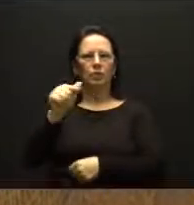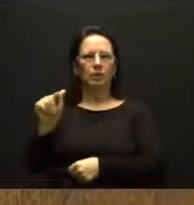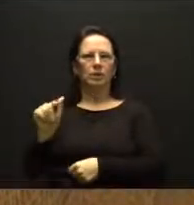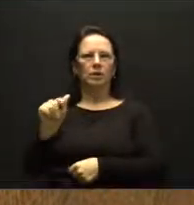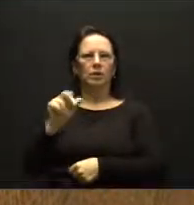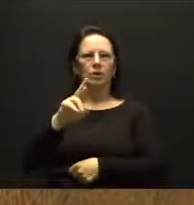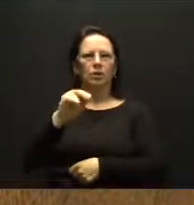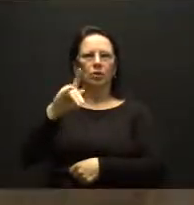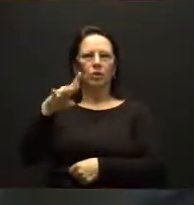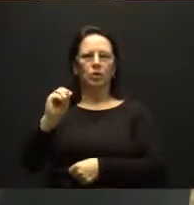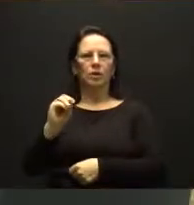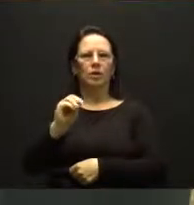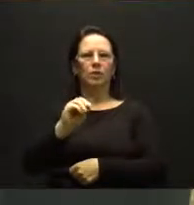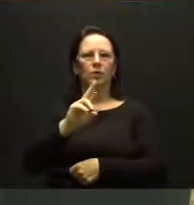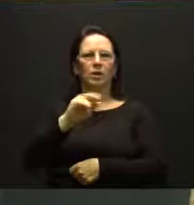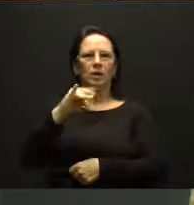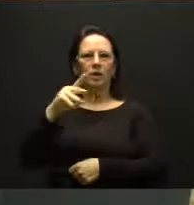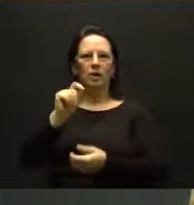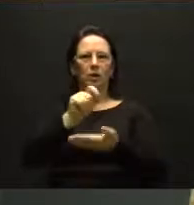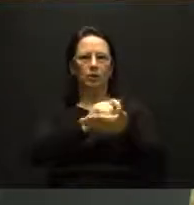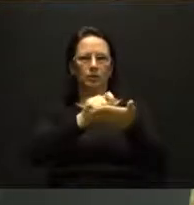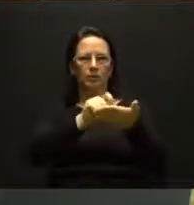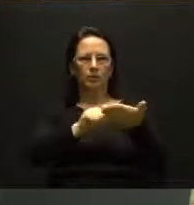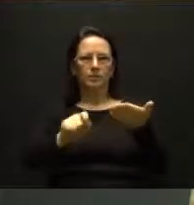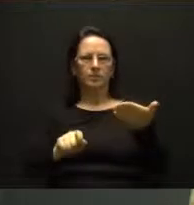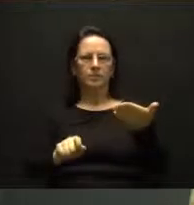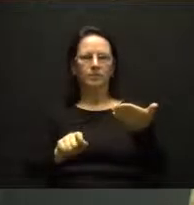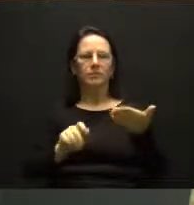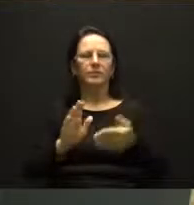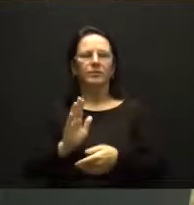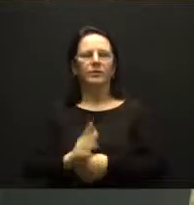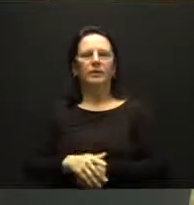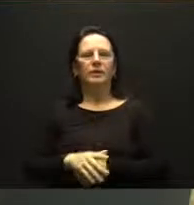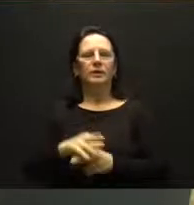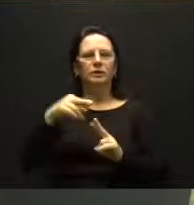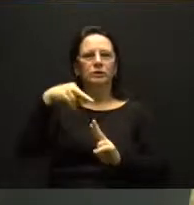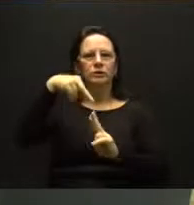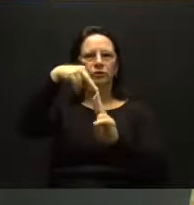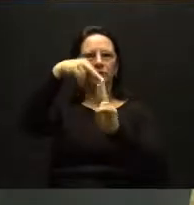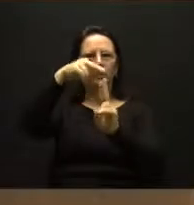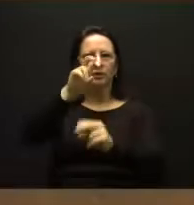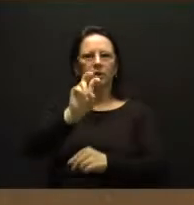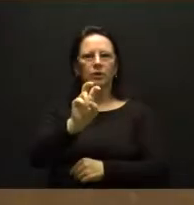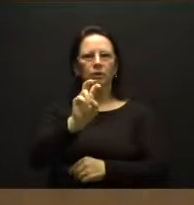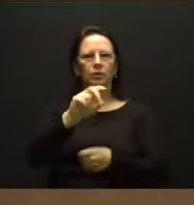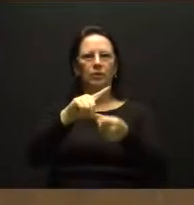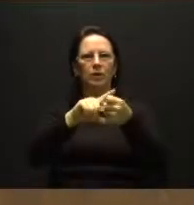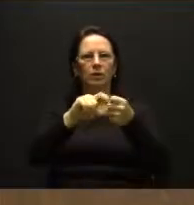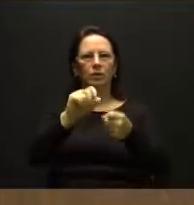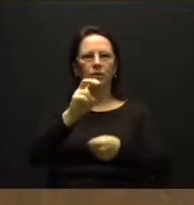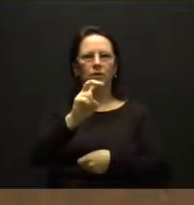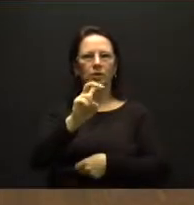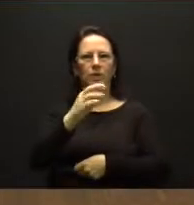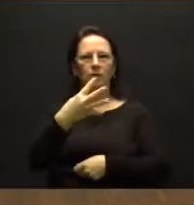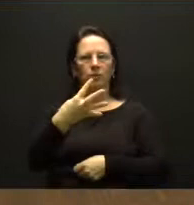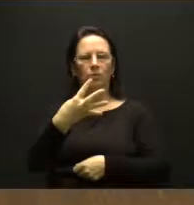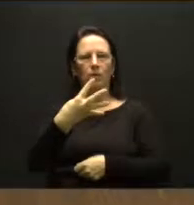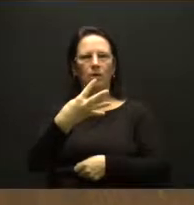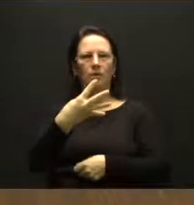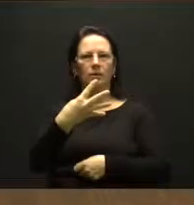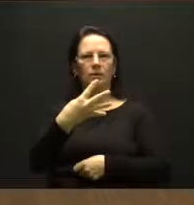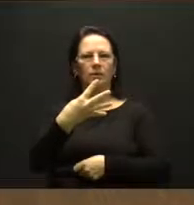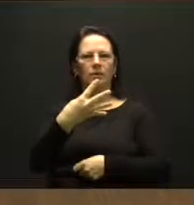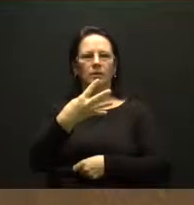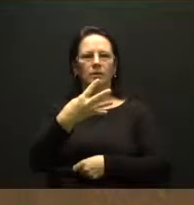relator conforme disposto no parágrafo 5º do artigo 54 do regimento interno desta